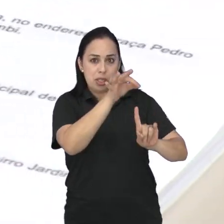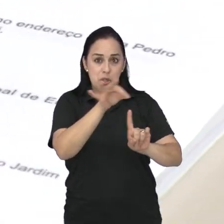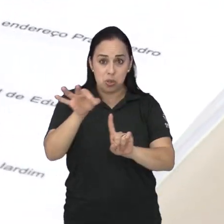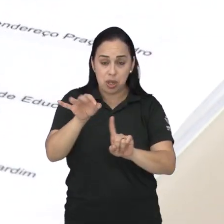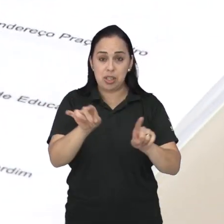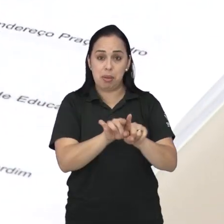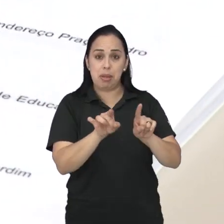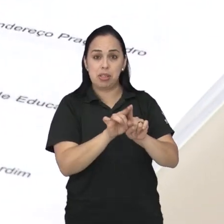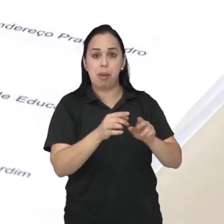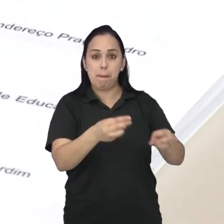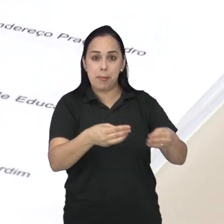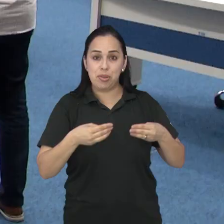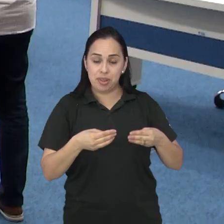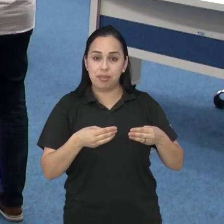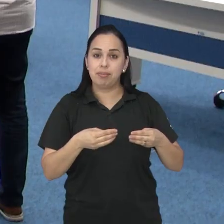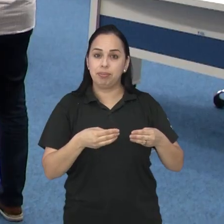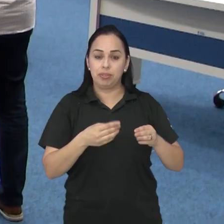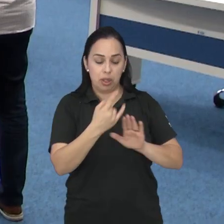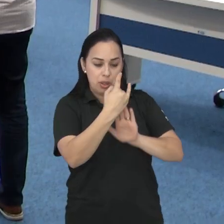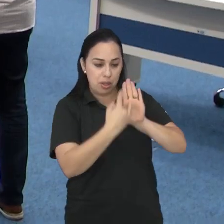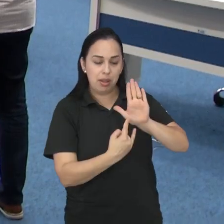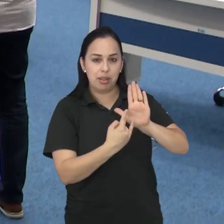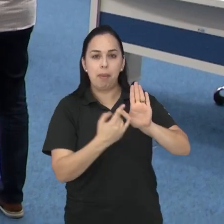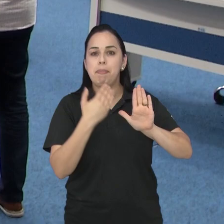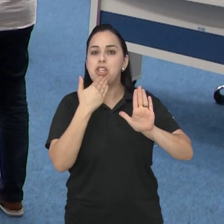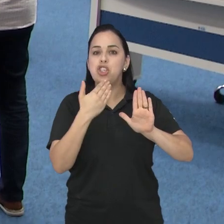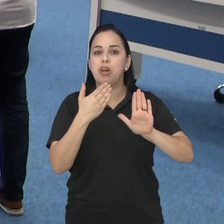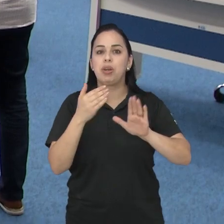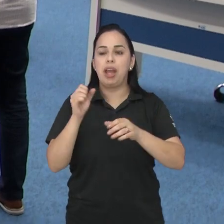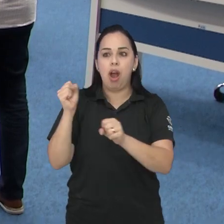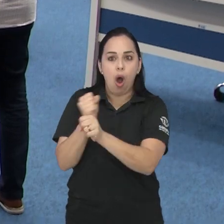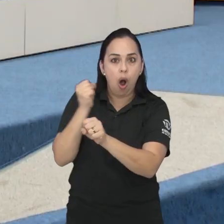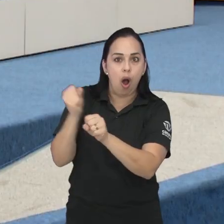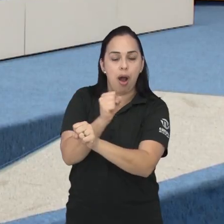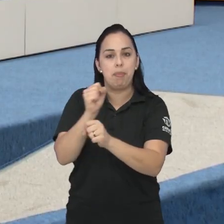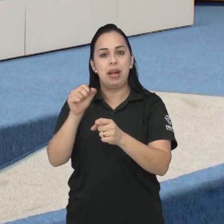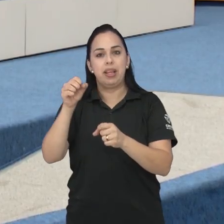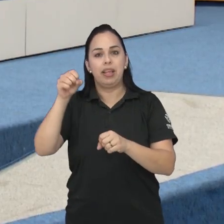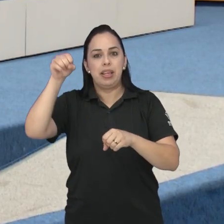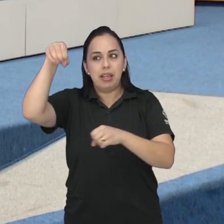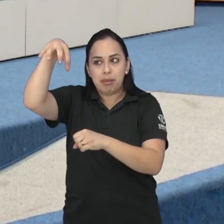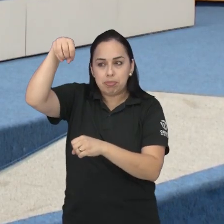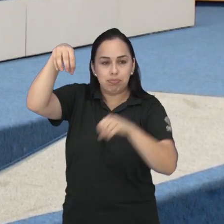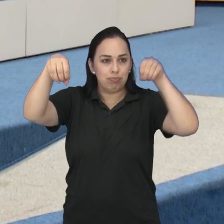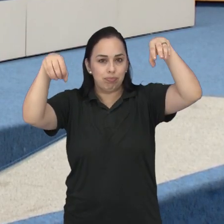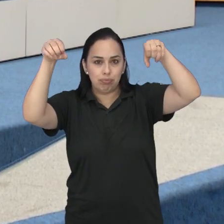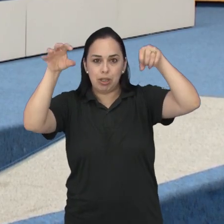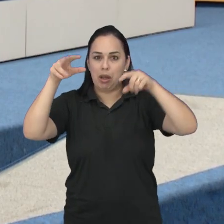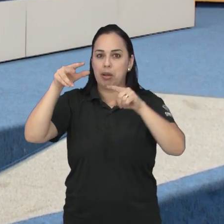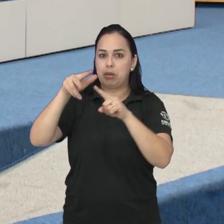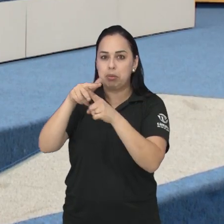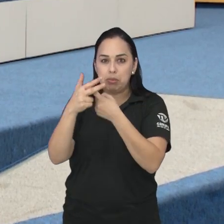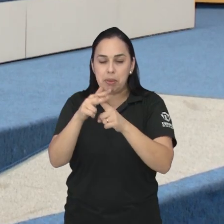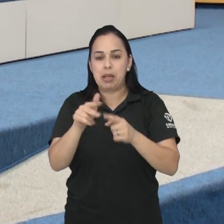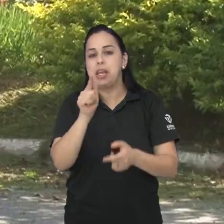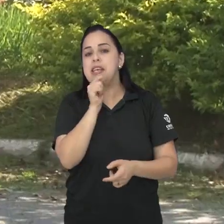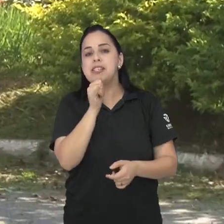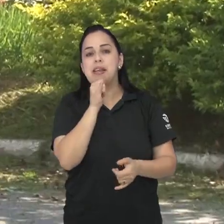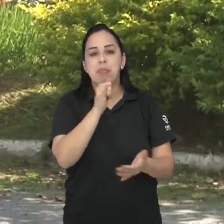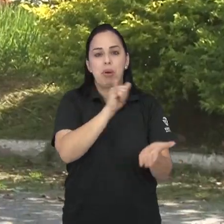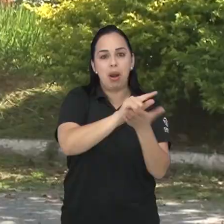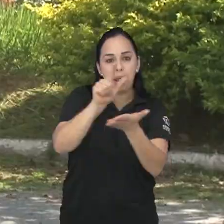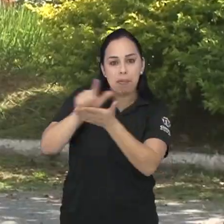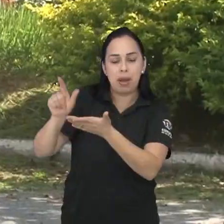requerimentos, indicações e moções. Parte dos documentos pedia obras e serviços de manutenção pública na cidade,